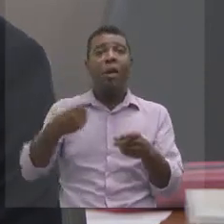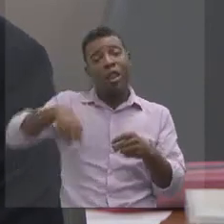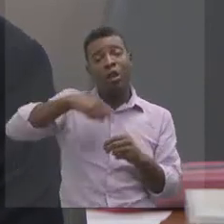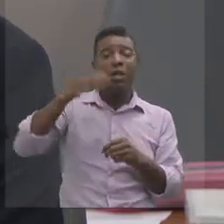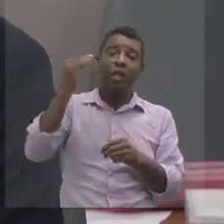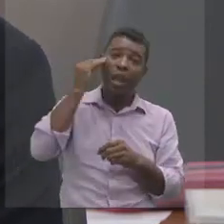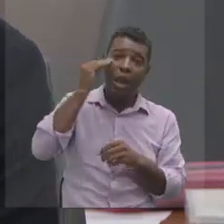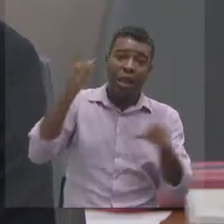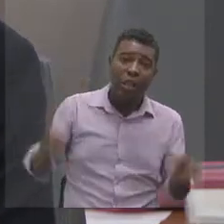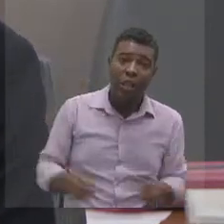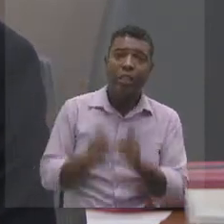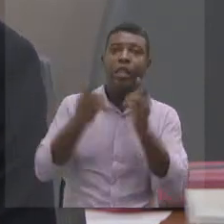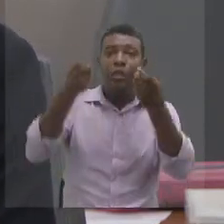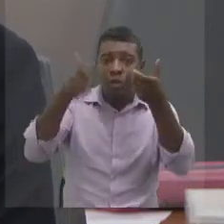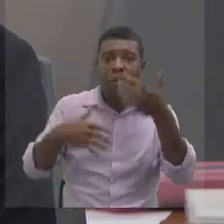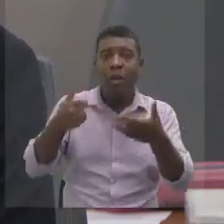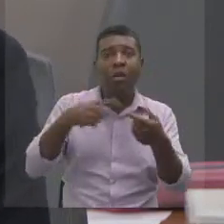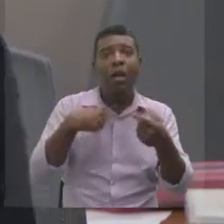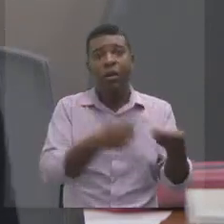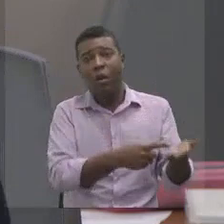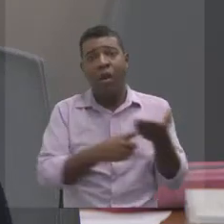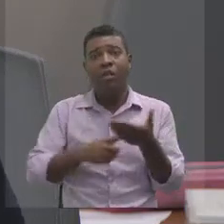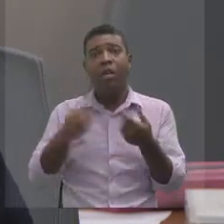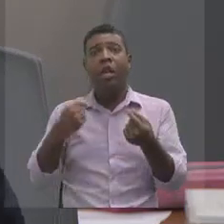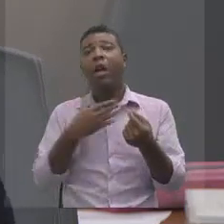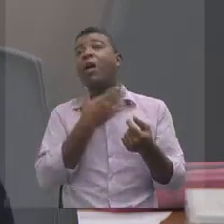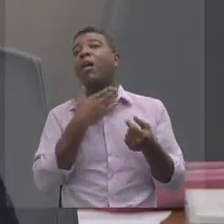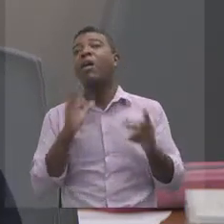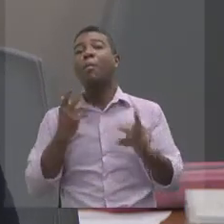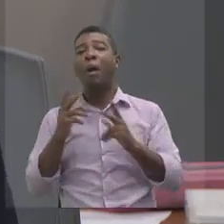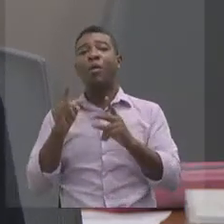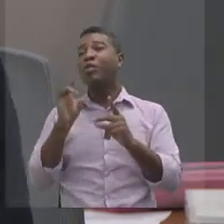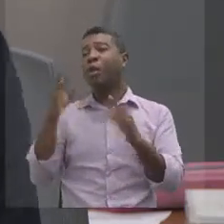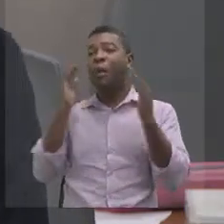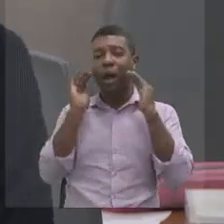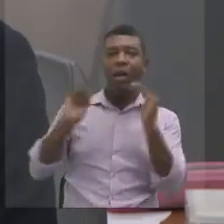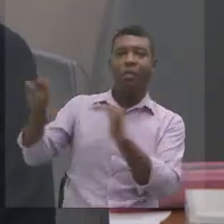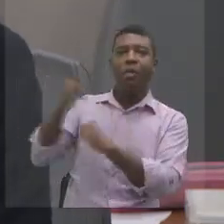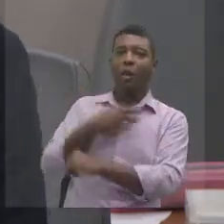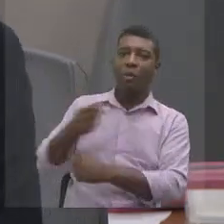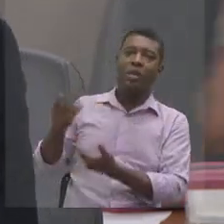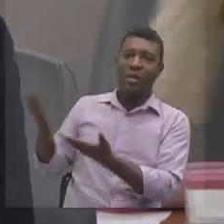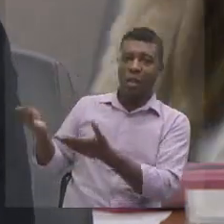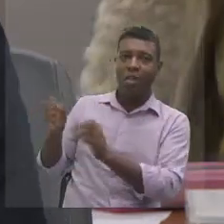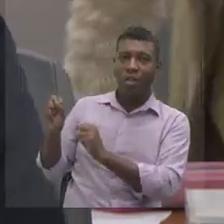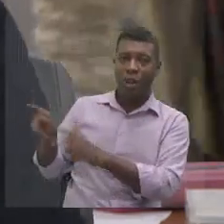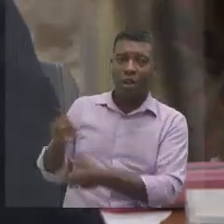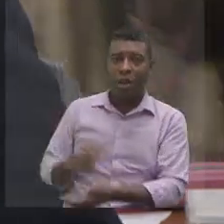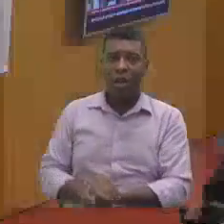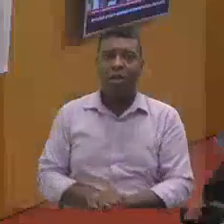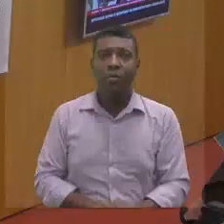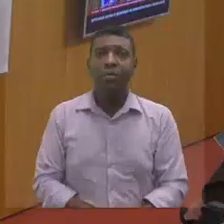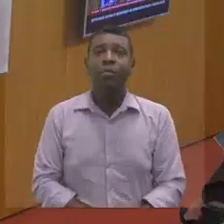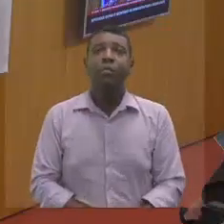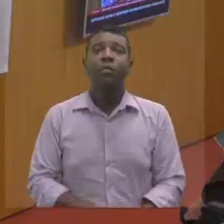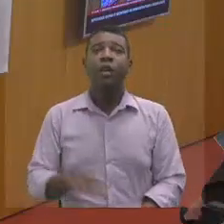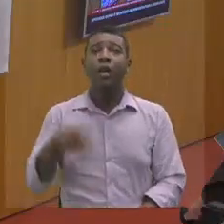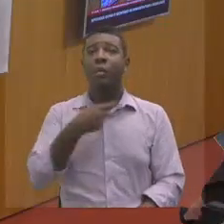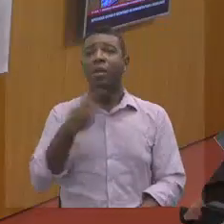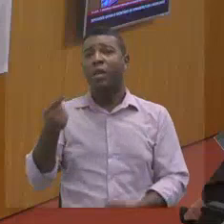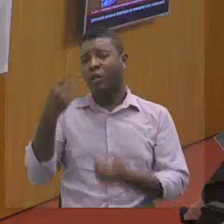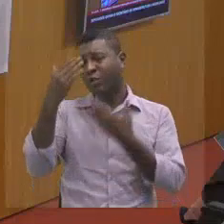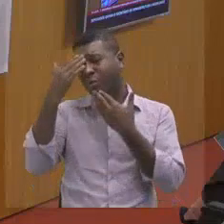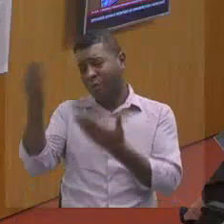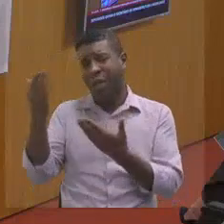complexidade então convida a senhora pra gente poder continuar esse papo só para respeitar que o presidente aqui o presidente eu agradeço a gentileza e a paciência